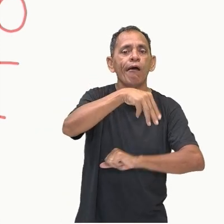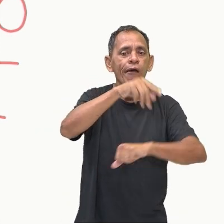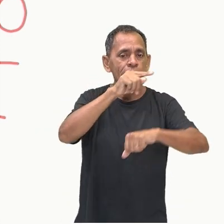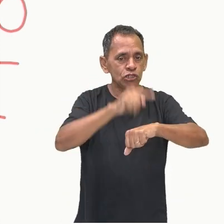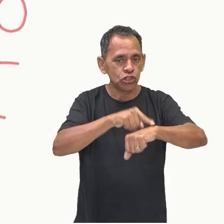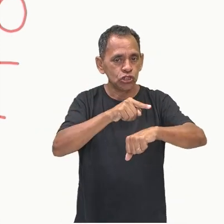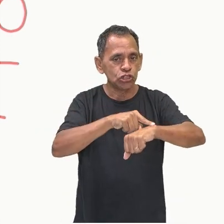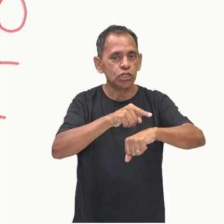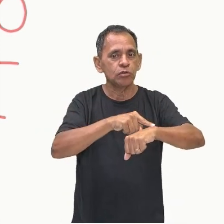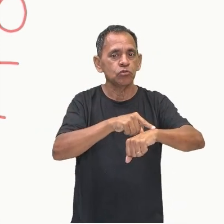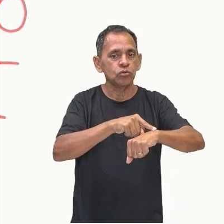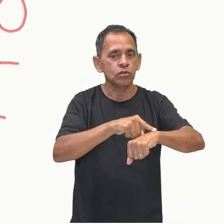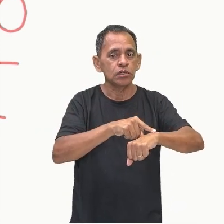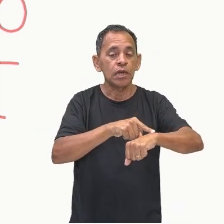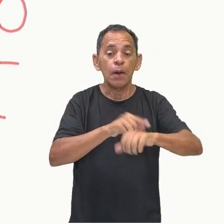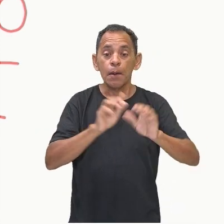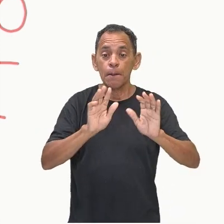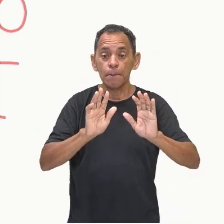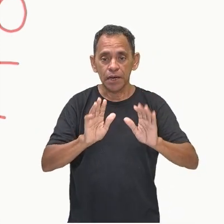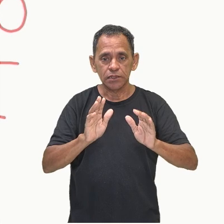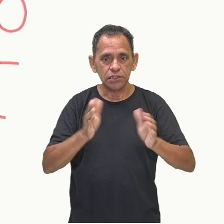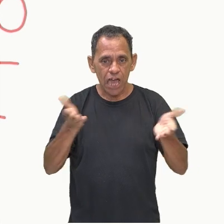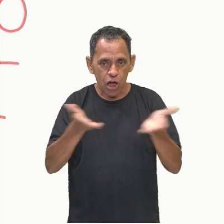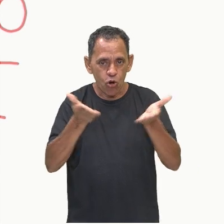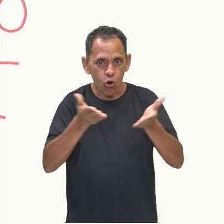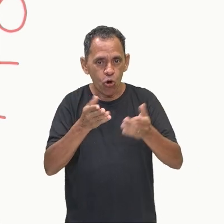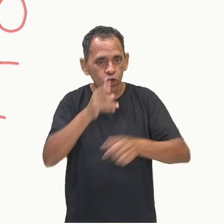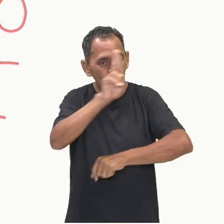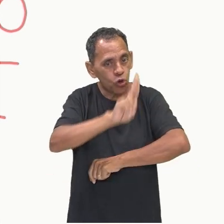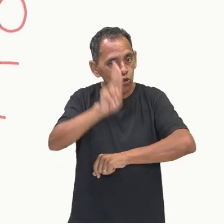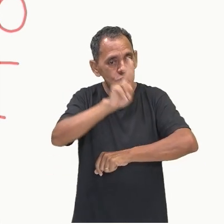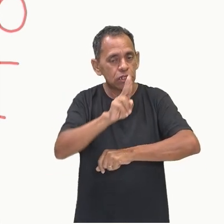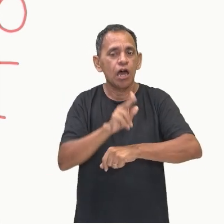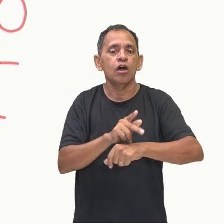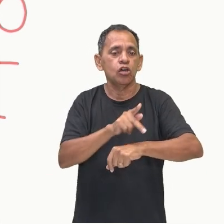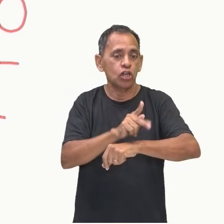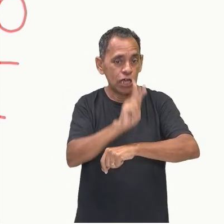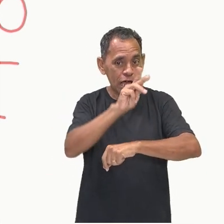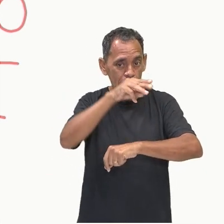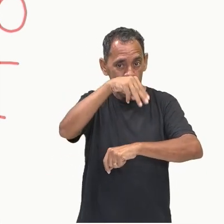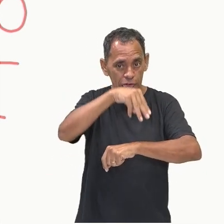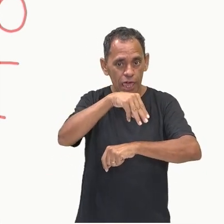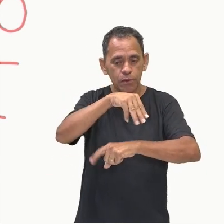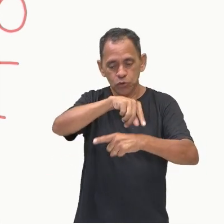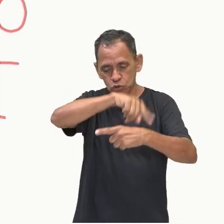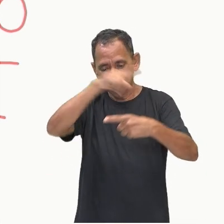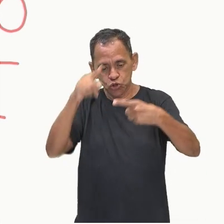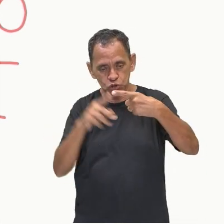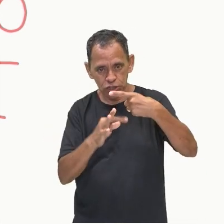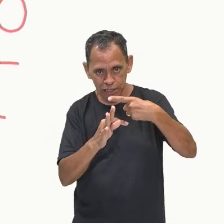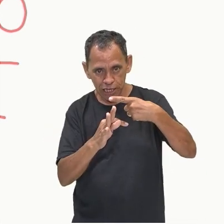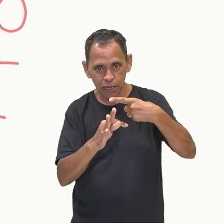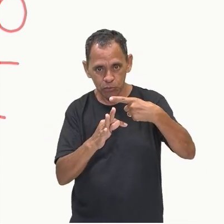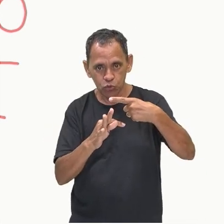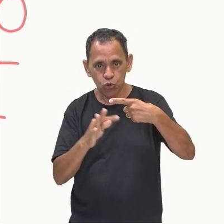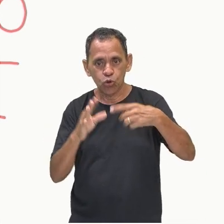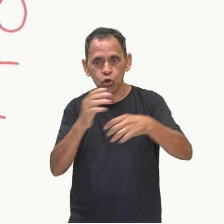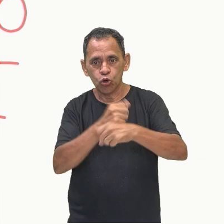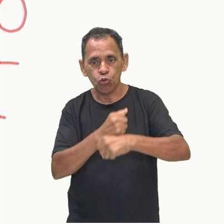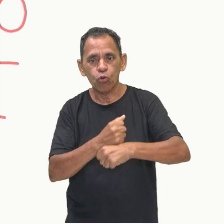exemplo é o quilômetro e a do tempo é hora portanto a resposta será 100